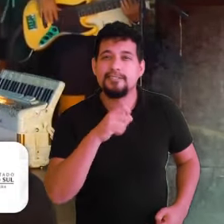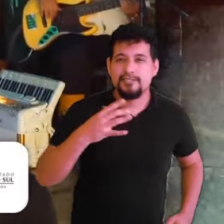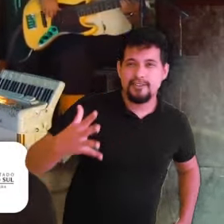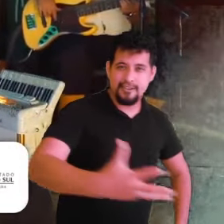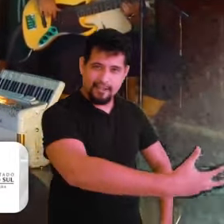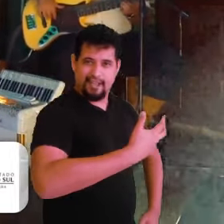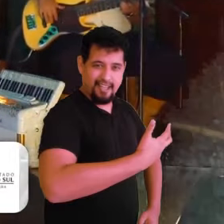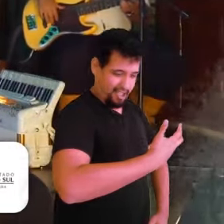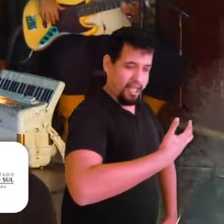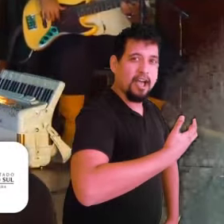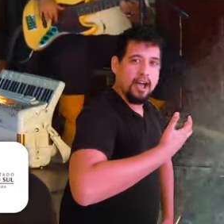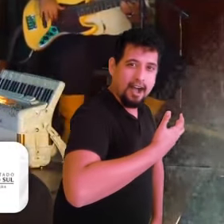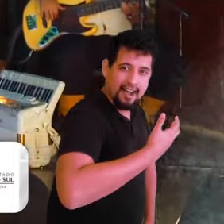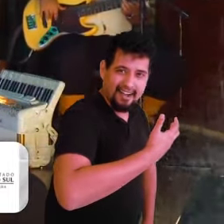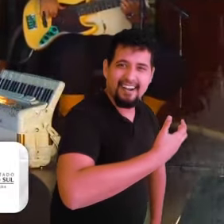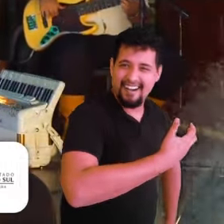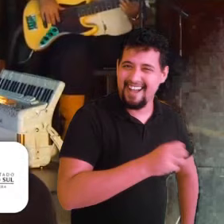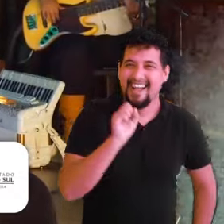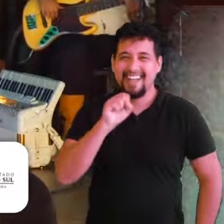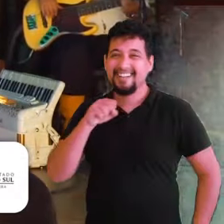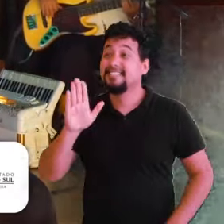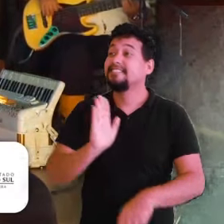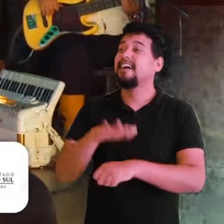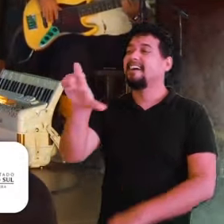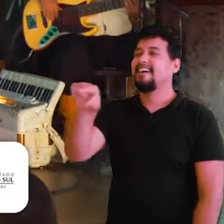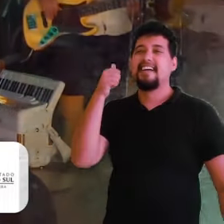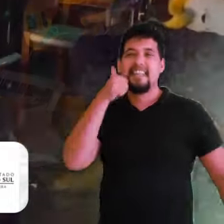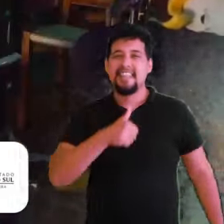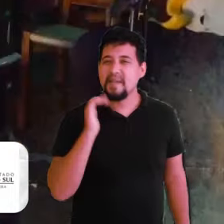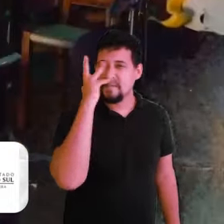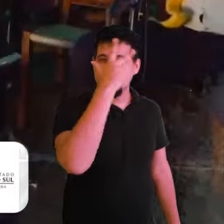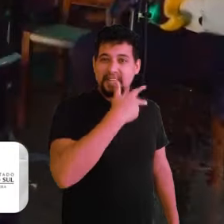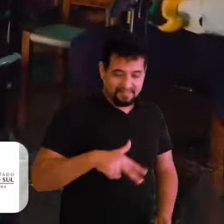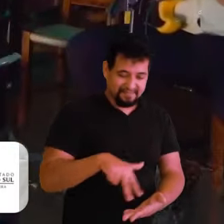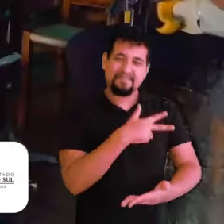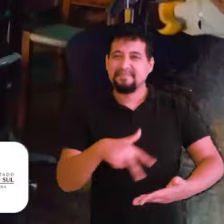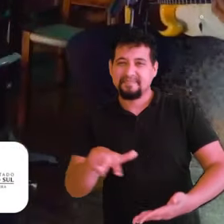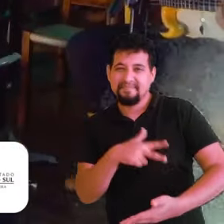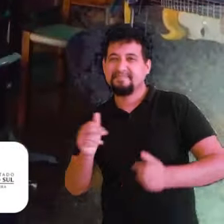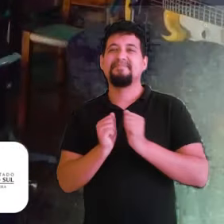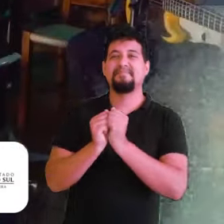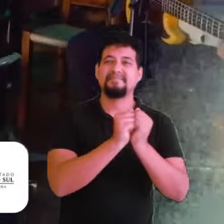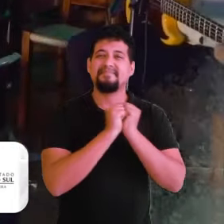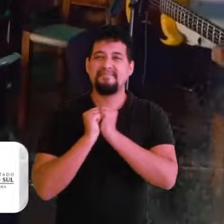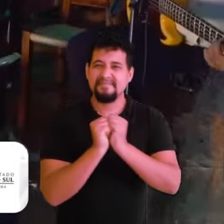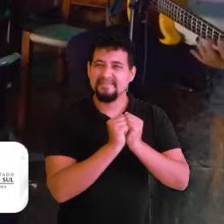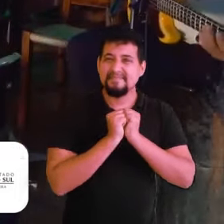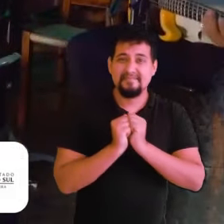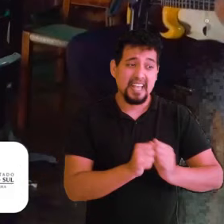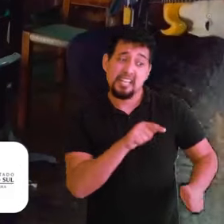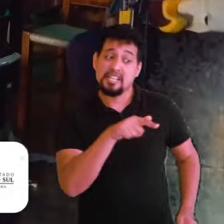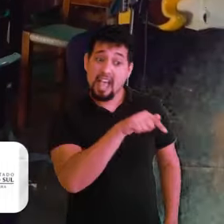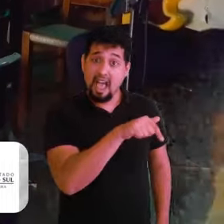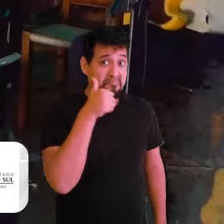Vou tirar a china mais linda pra bailar decolatada. E se não souber dançar, ensino